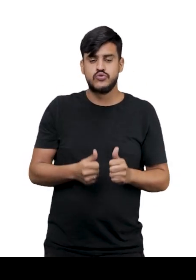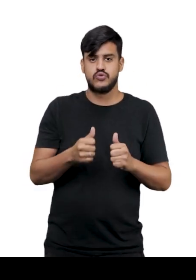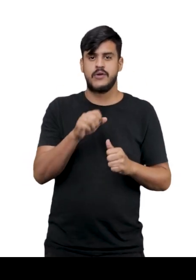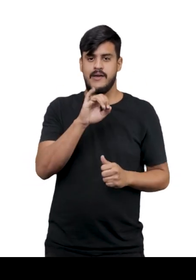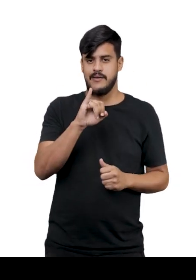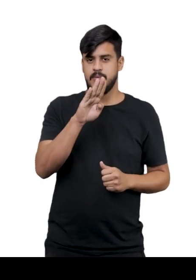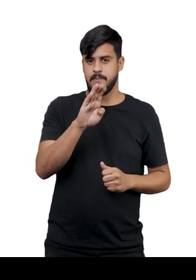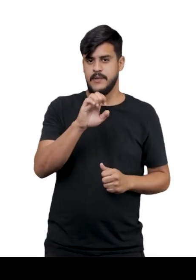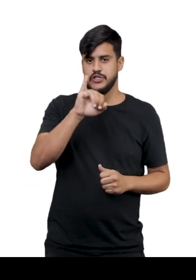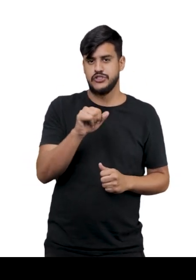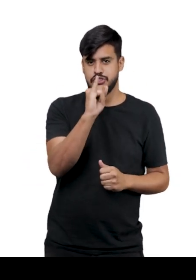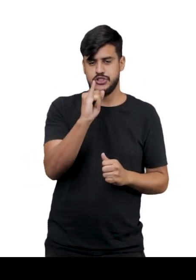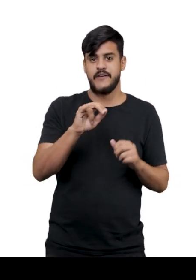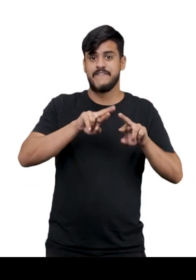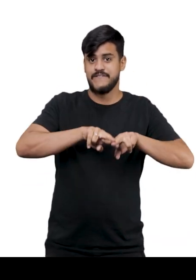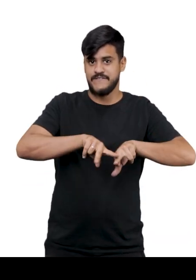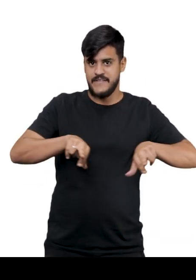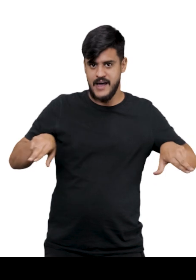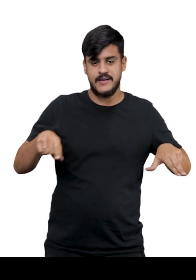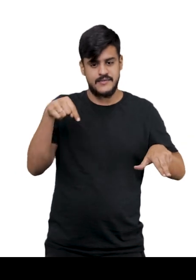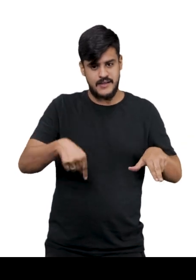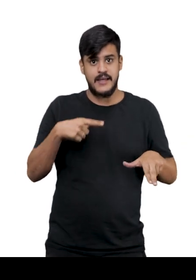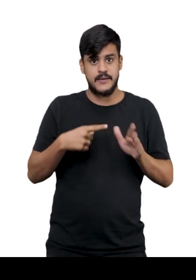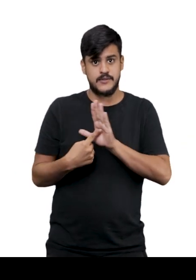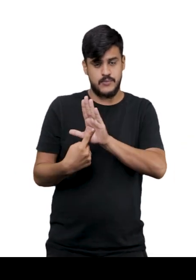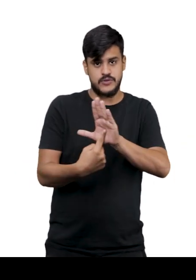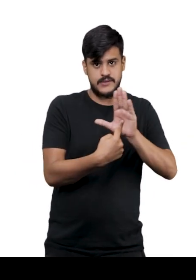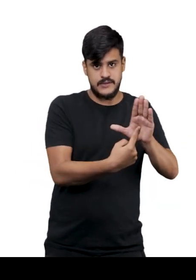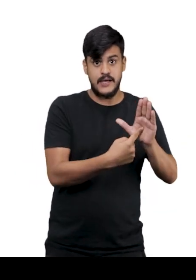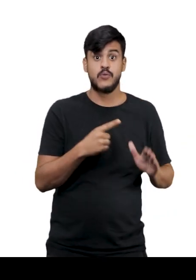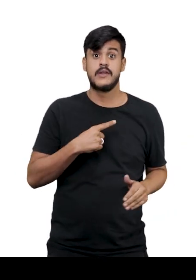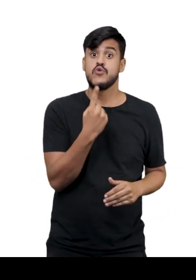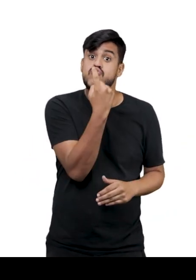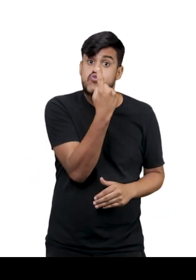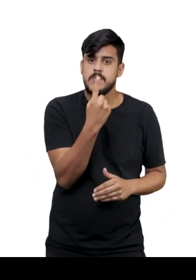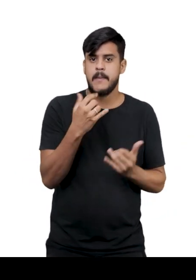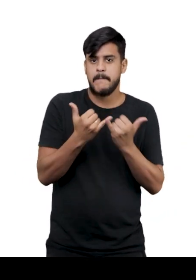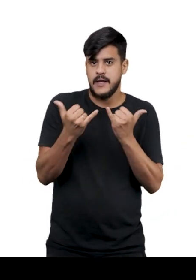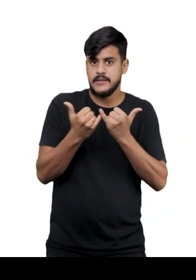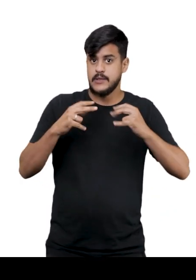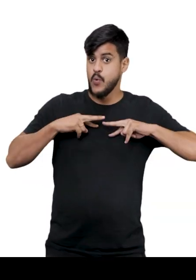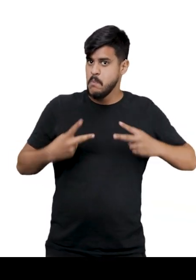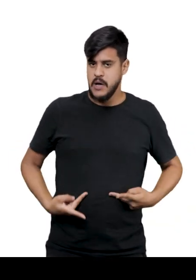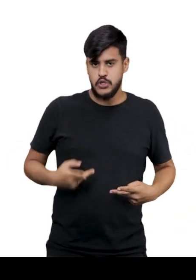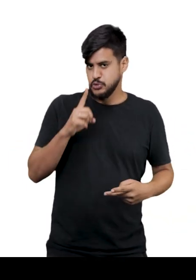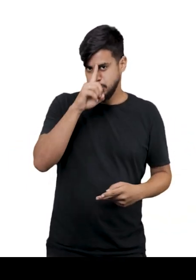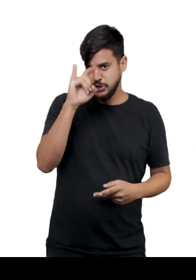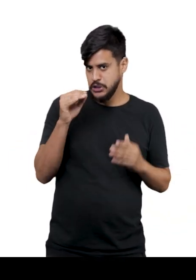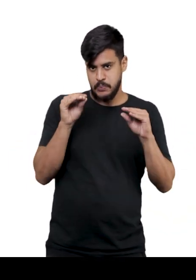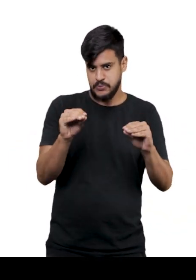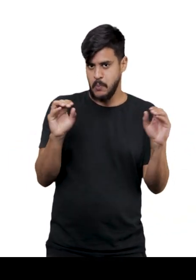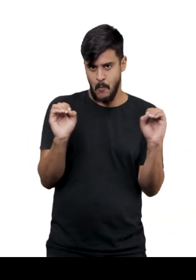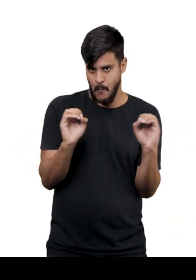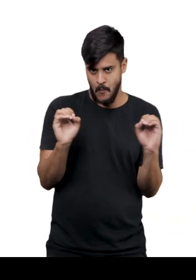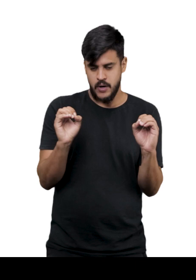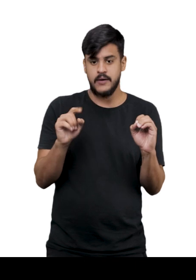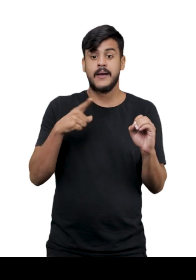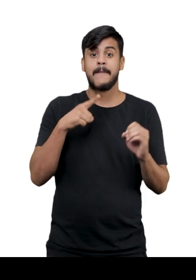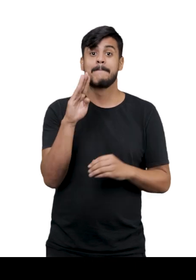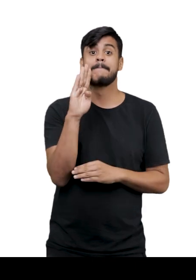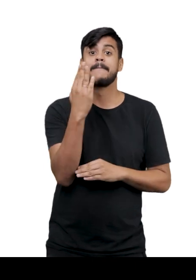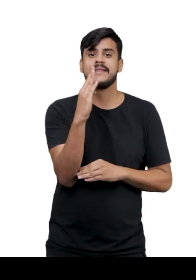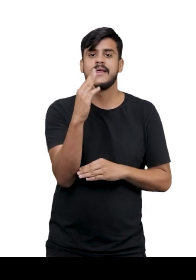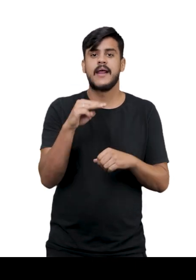várias esculturas ibejis da cultura iorubá presentes nesta mostra, há uma antropomórfica, sem data